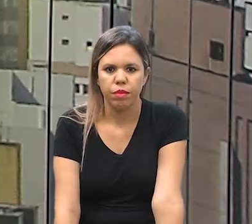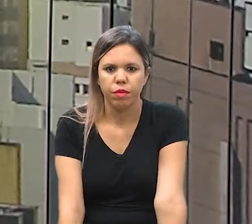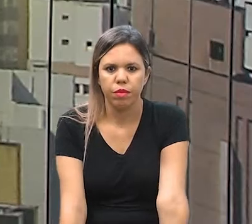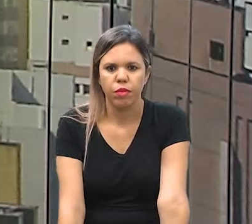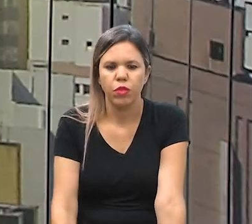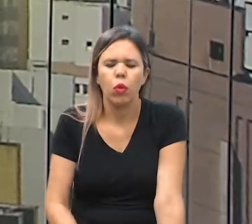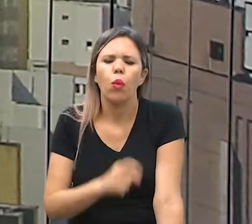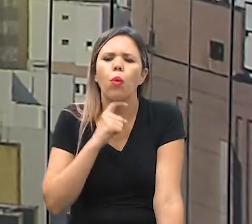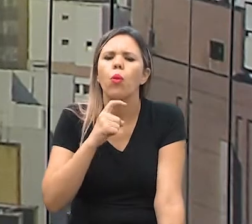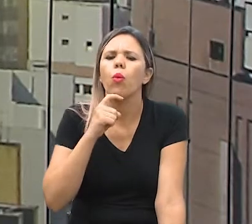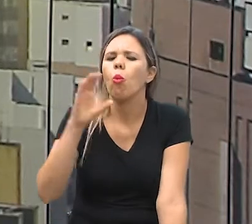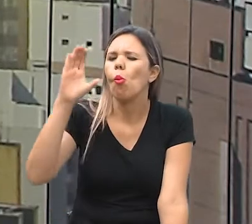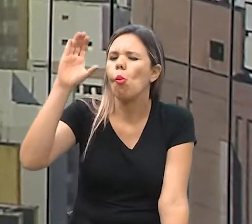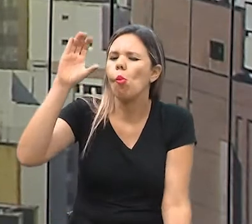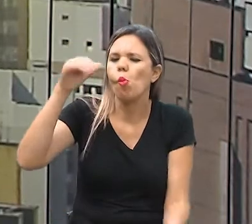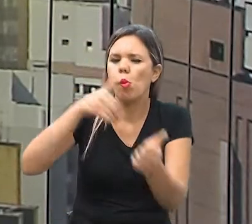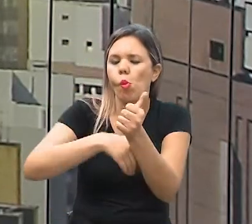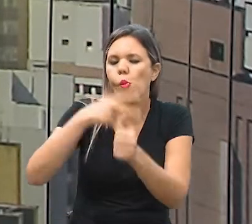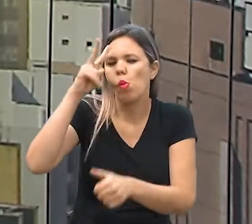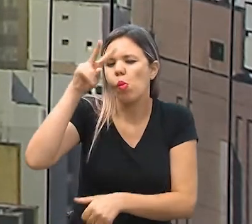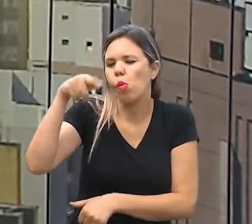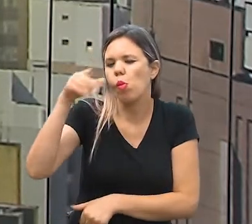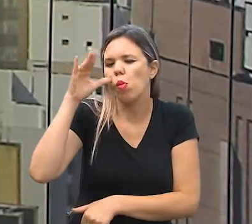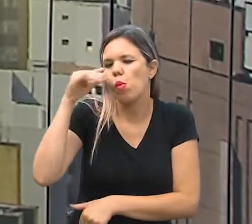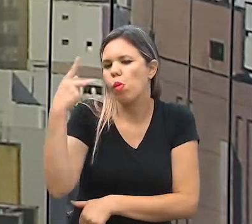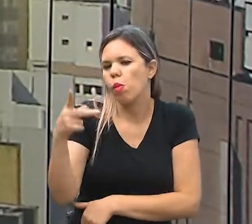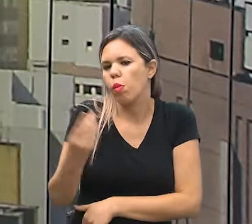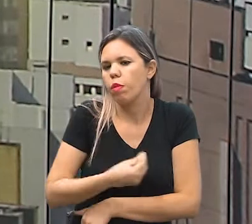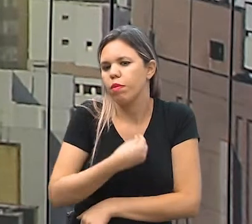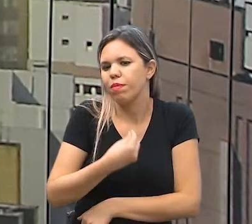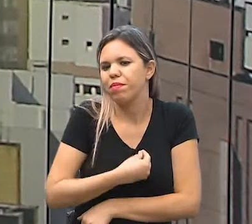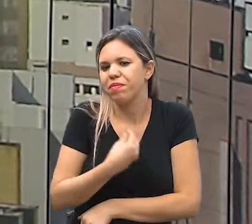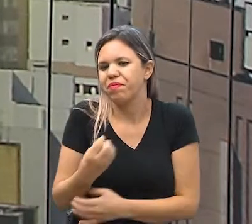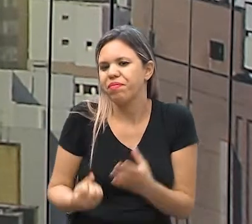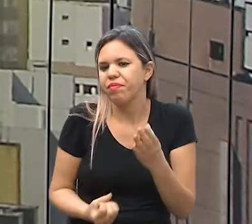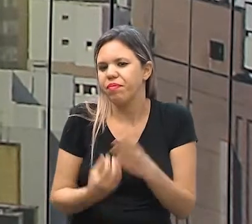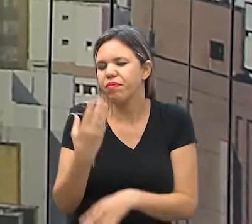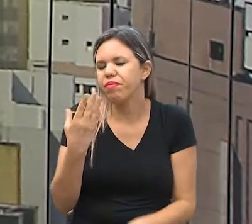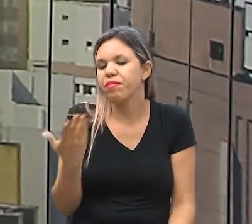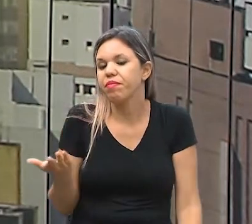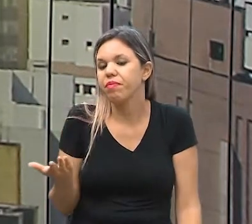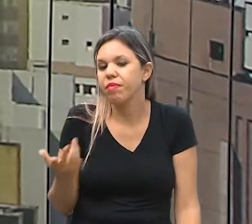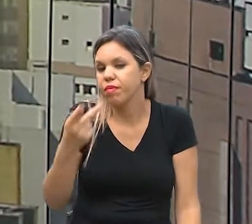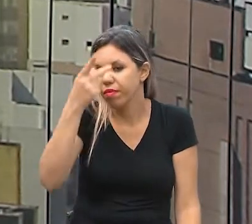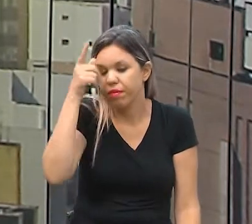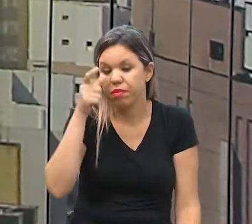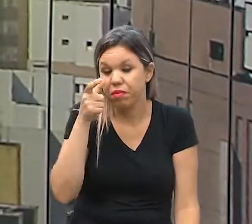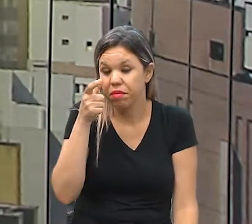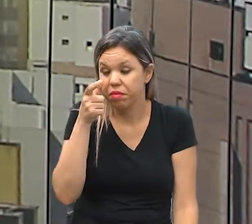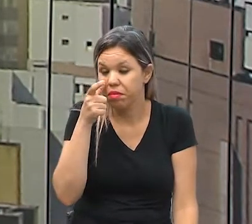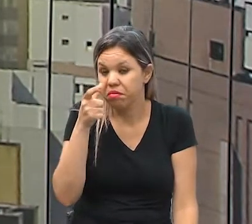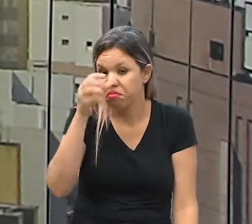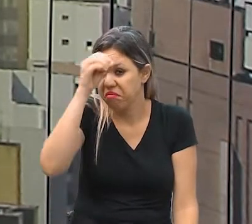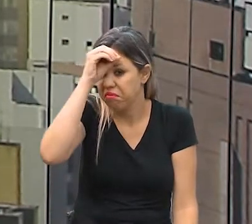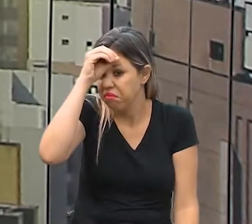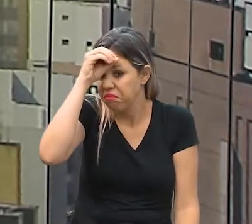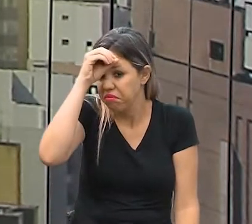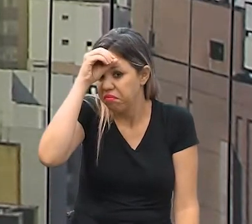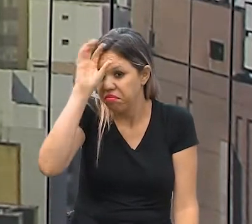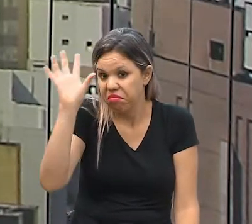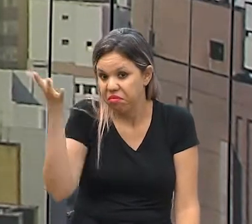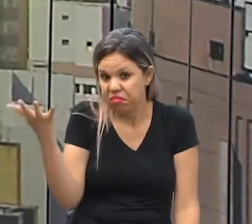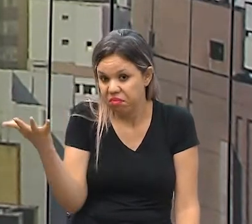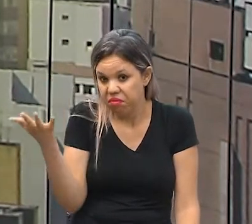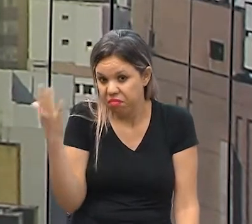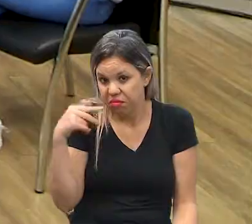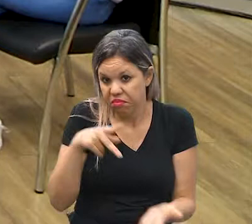Que é o que ninguém sabe, uma história, uma curiosidade, alguma coisa que aconteceu na sua vida que quem está nos assistindo não tem a menor noção,